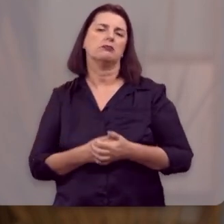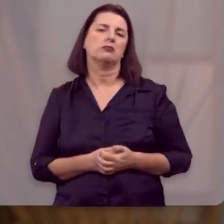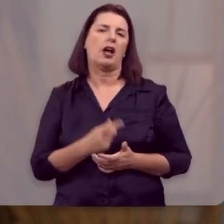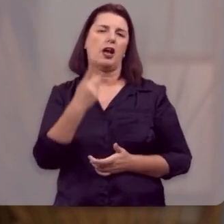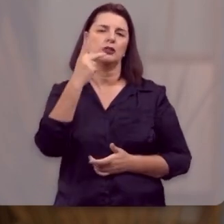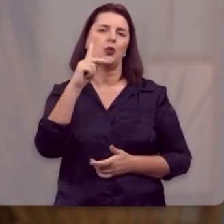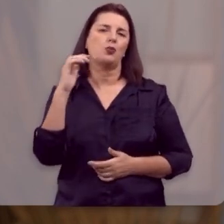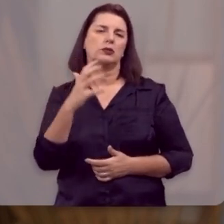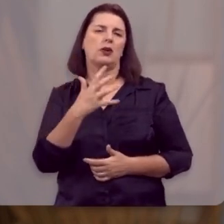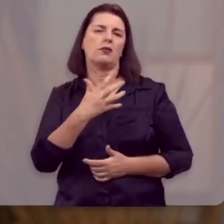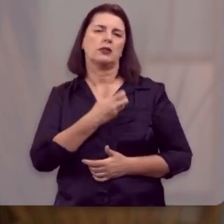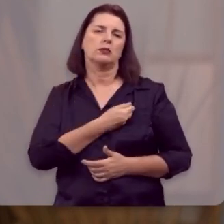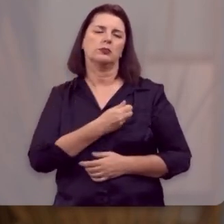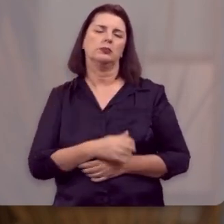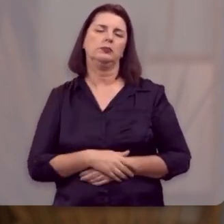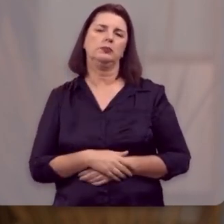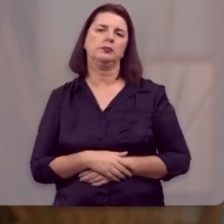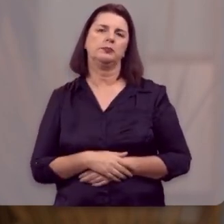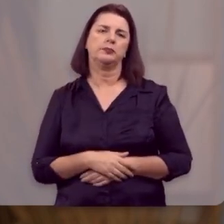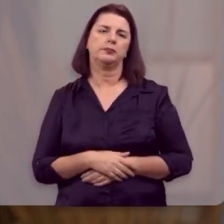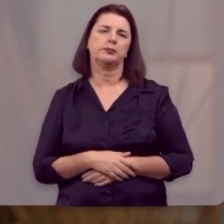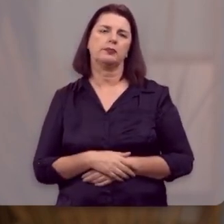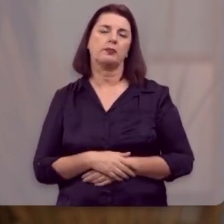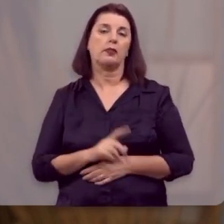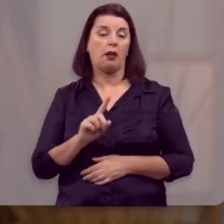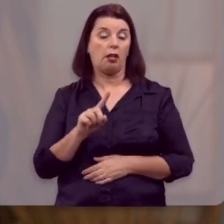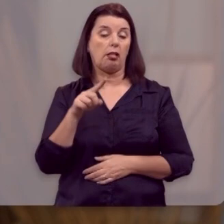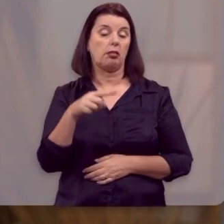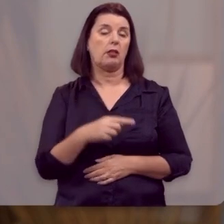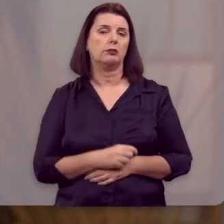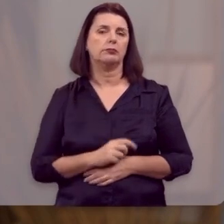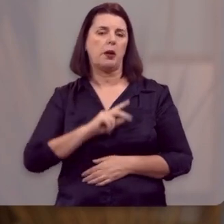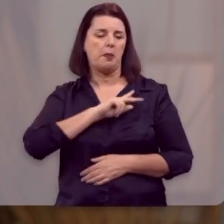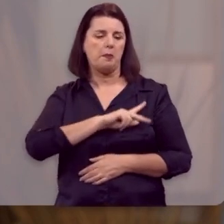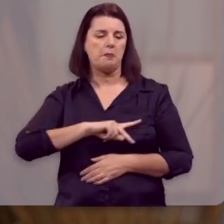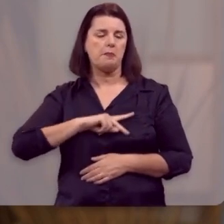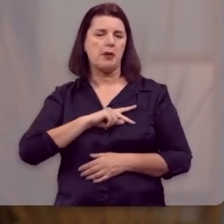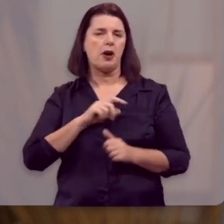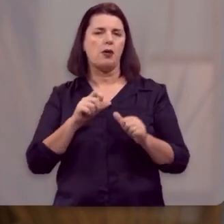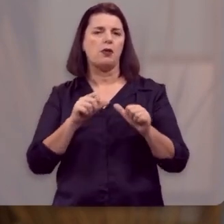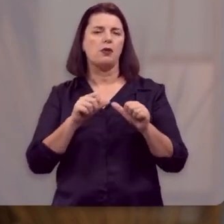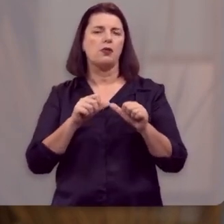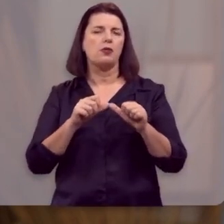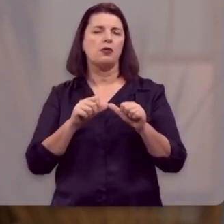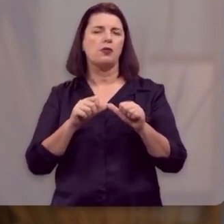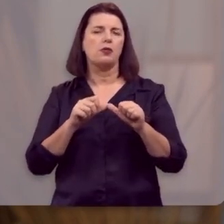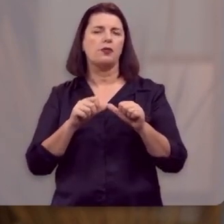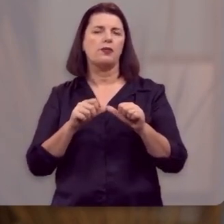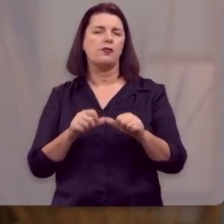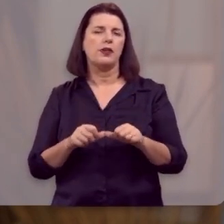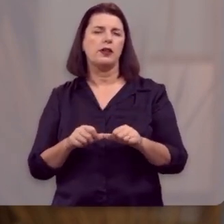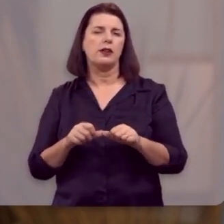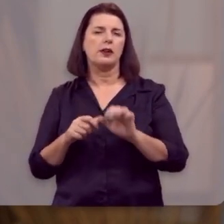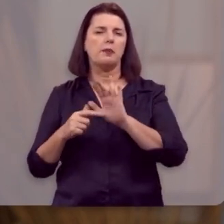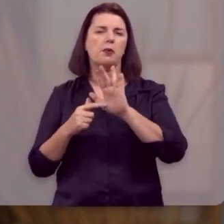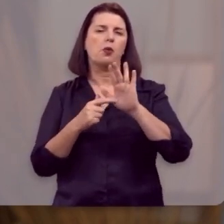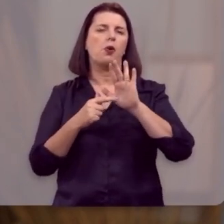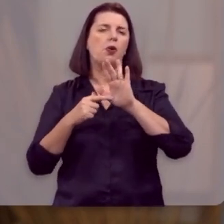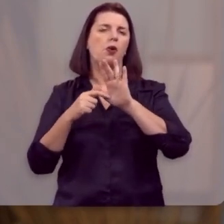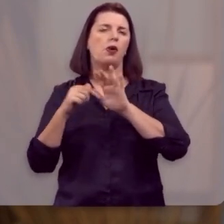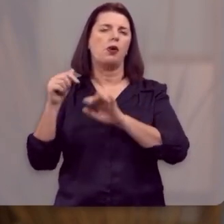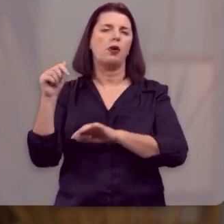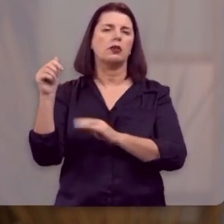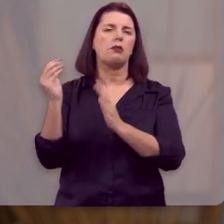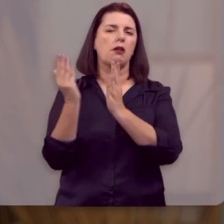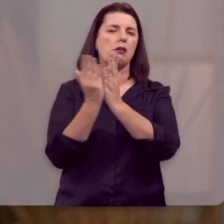pode comprar, a sua salvação. E então, Paulo finca uma bandeira do cristianismo